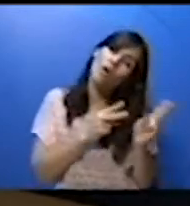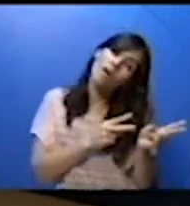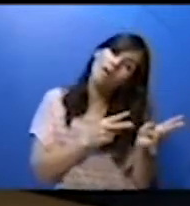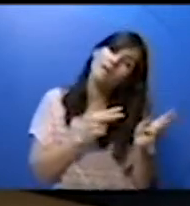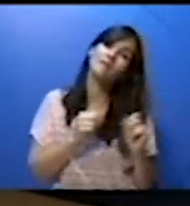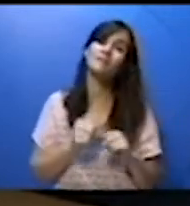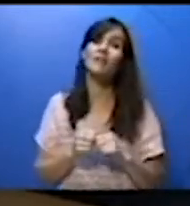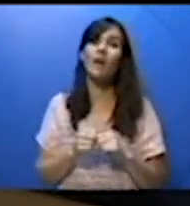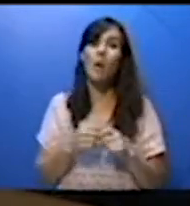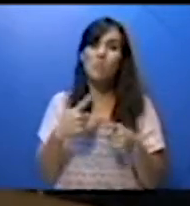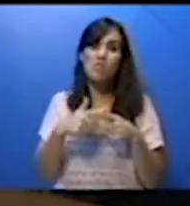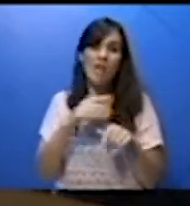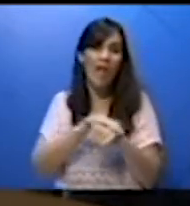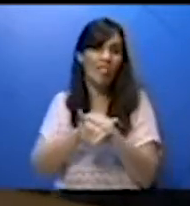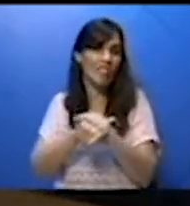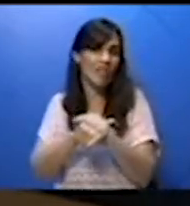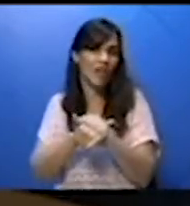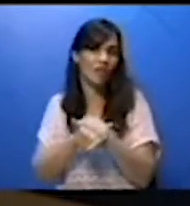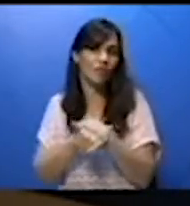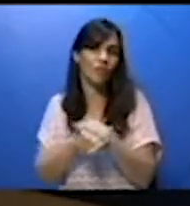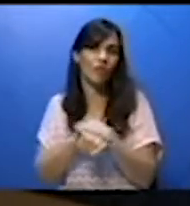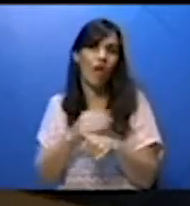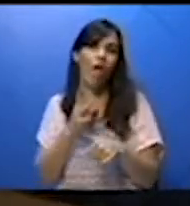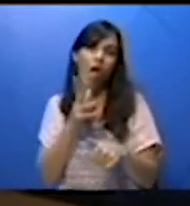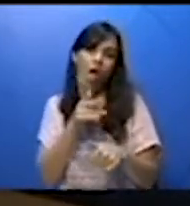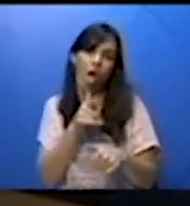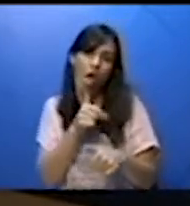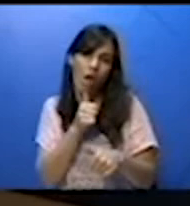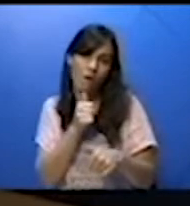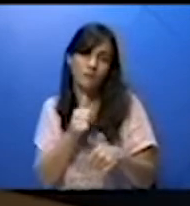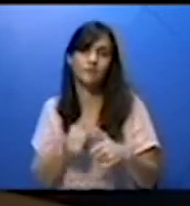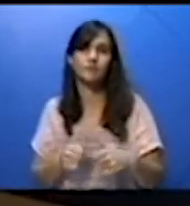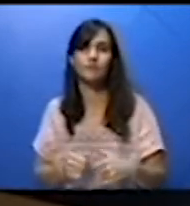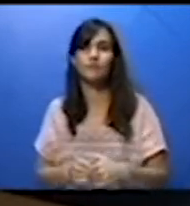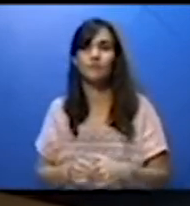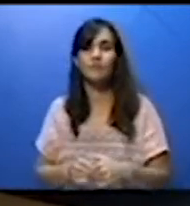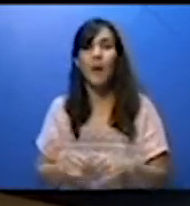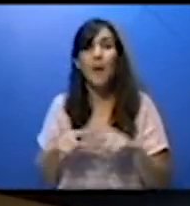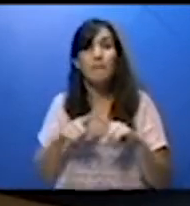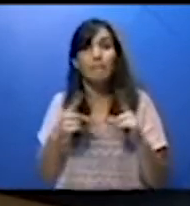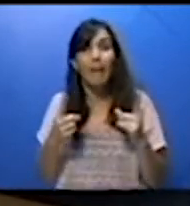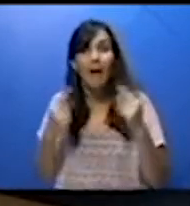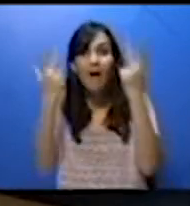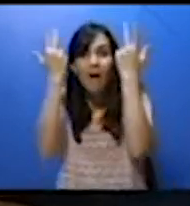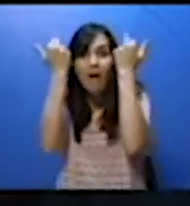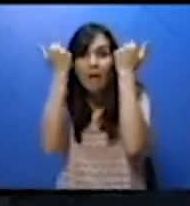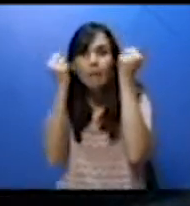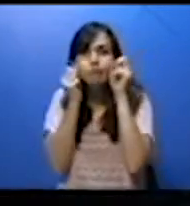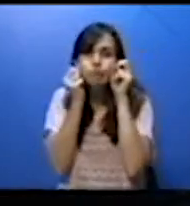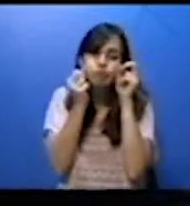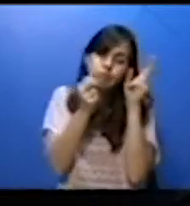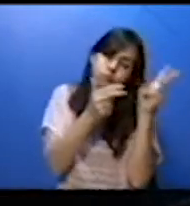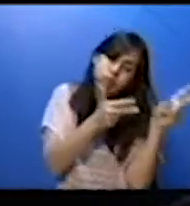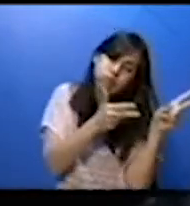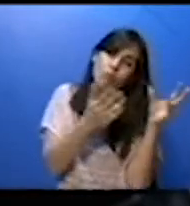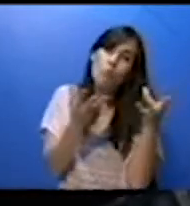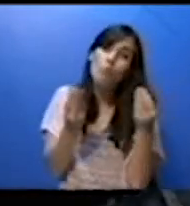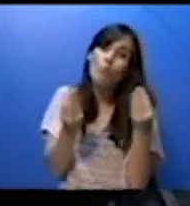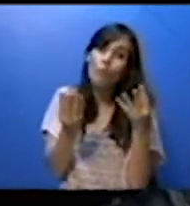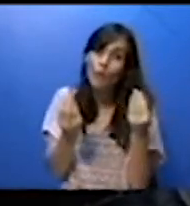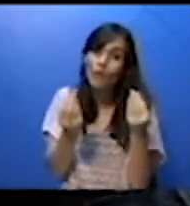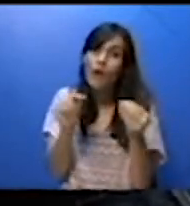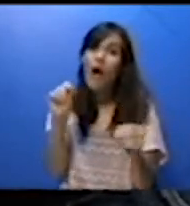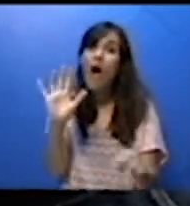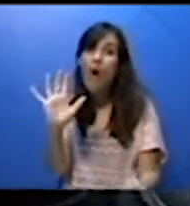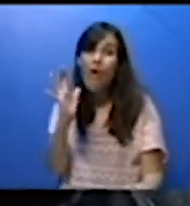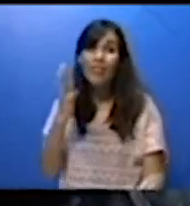só que depois disso ela dormiu demais e olha o que aconteceu